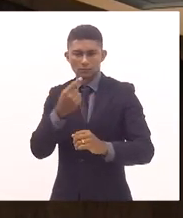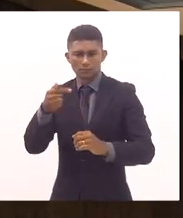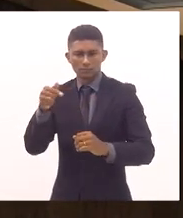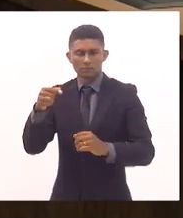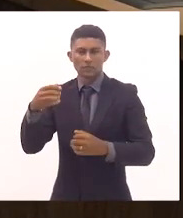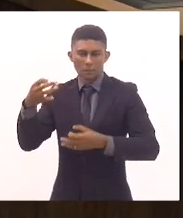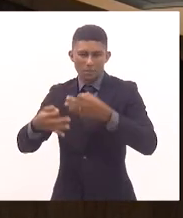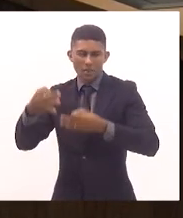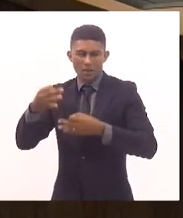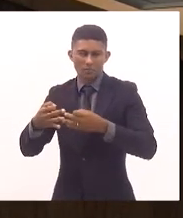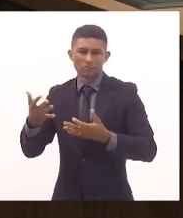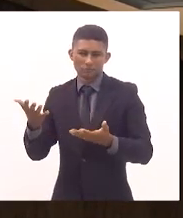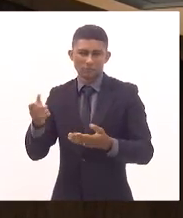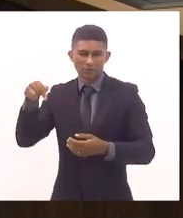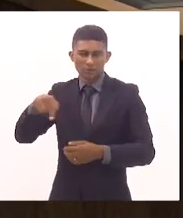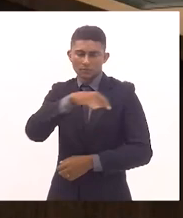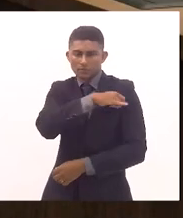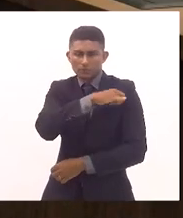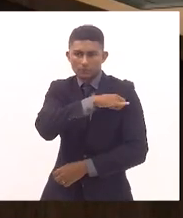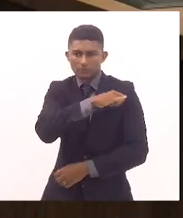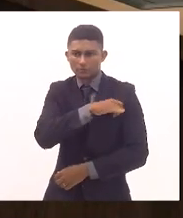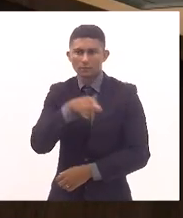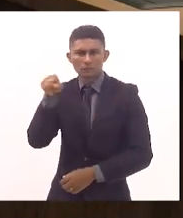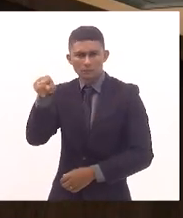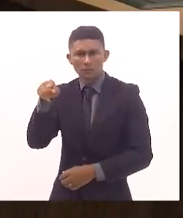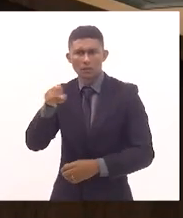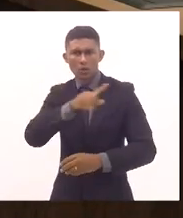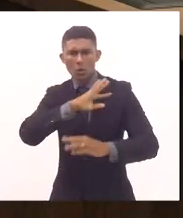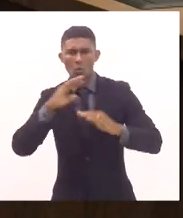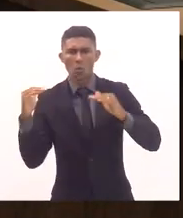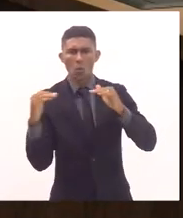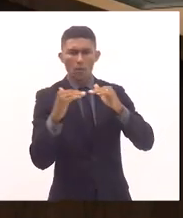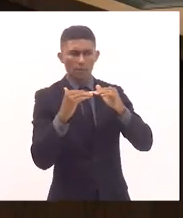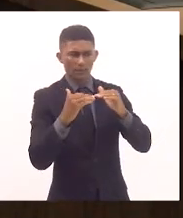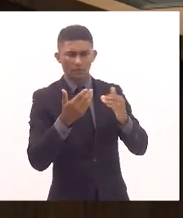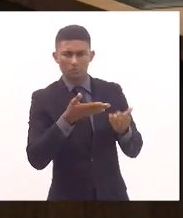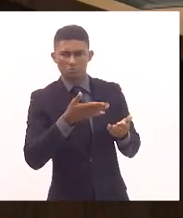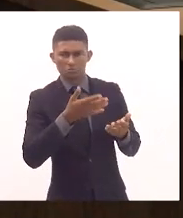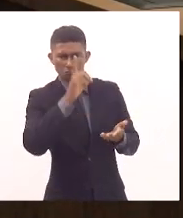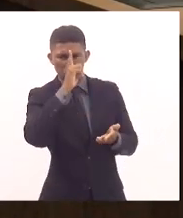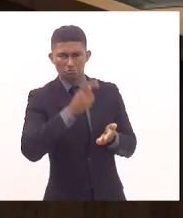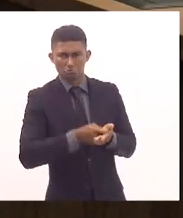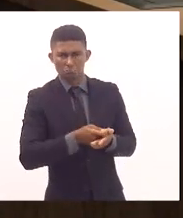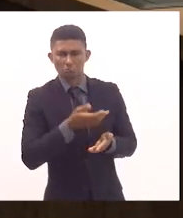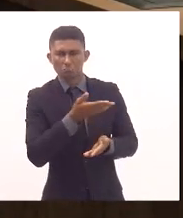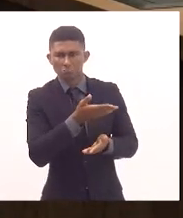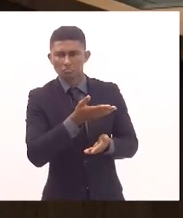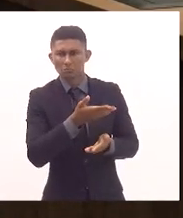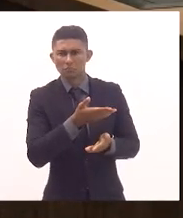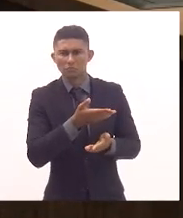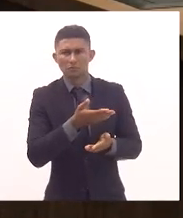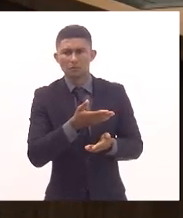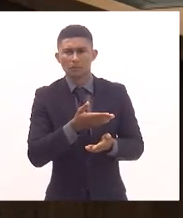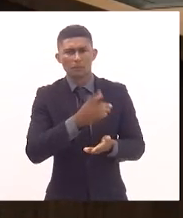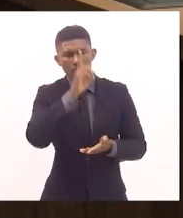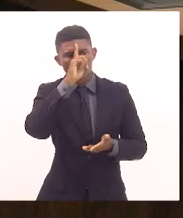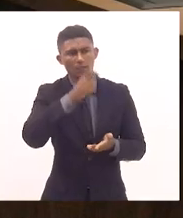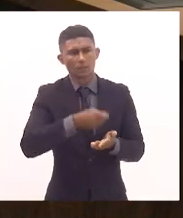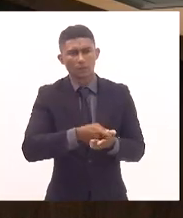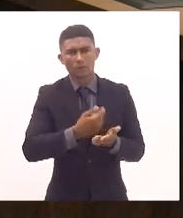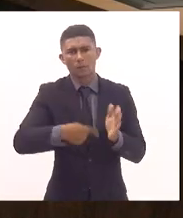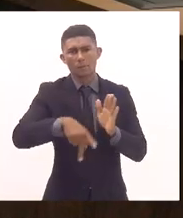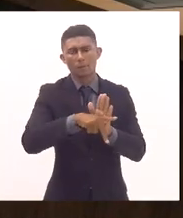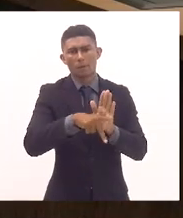do Estado do Rio de Janeiro não está de acordo com o decidido no processo conforme decisão do próprio